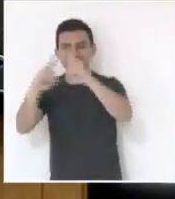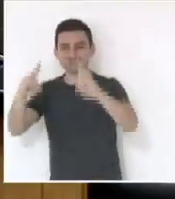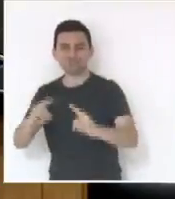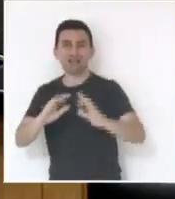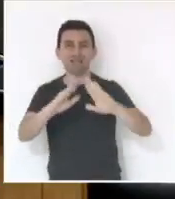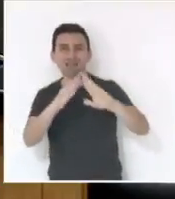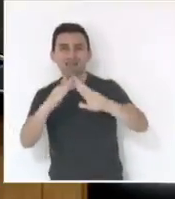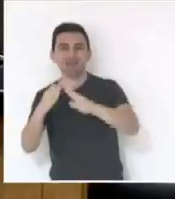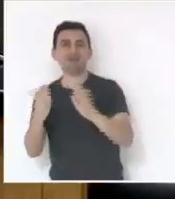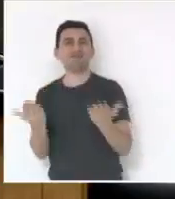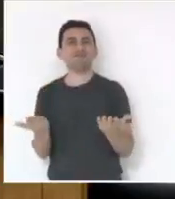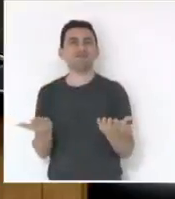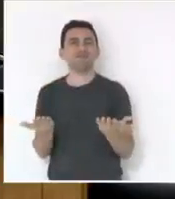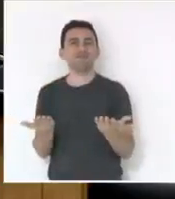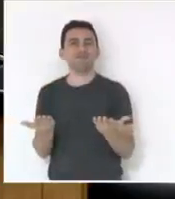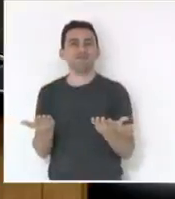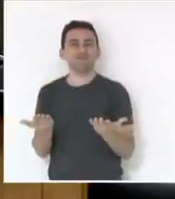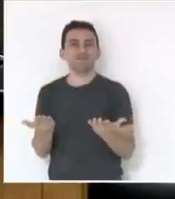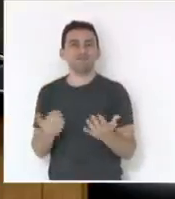lá.